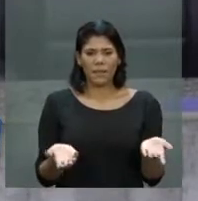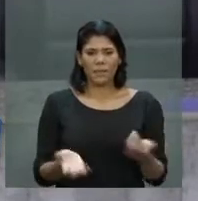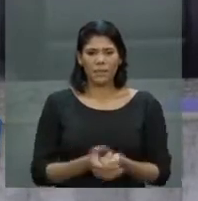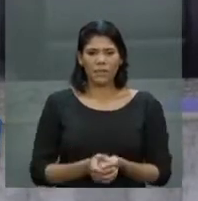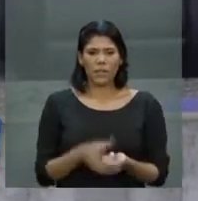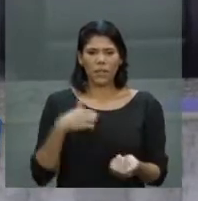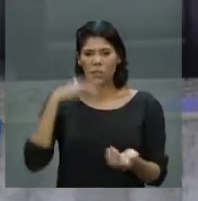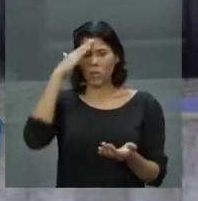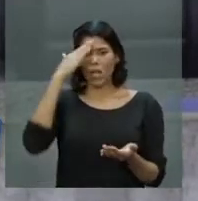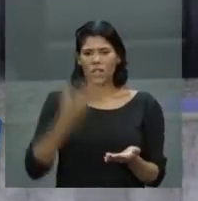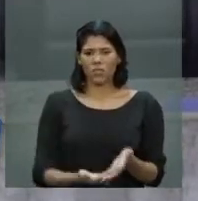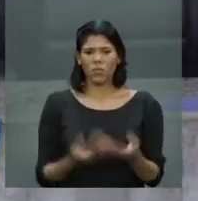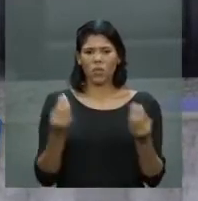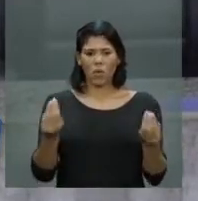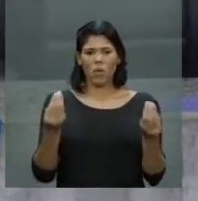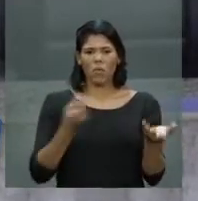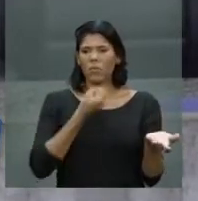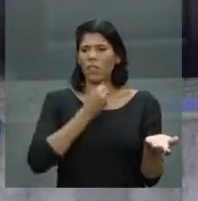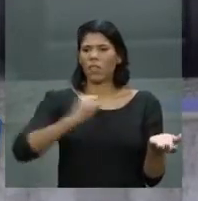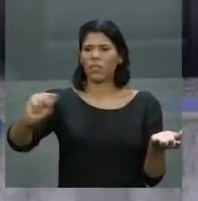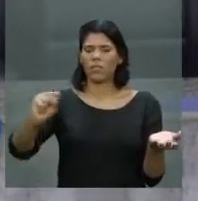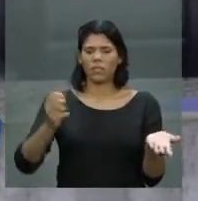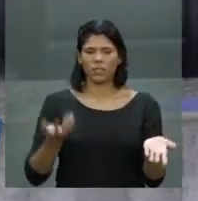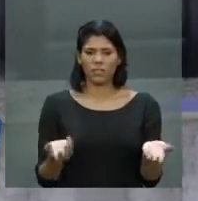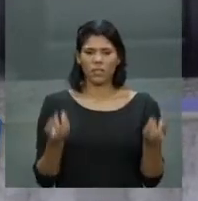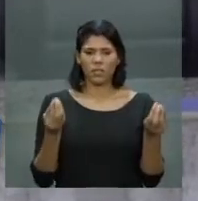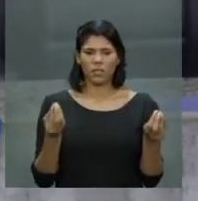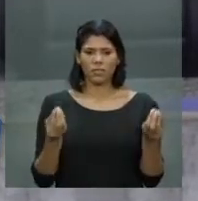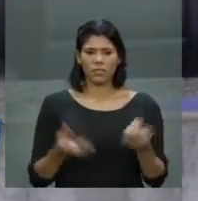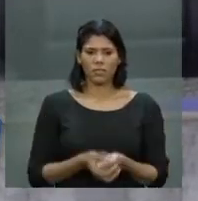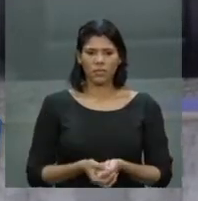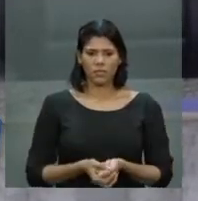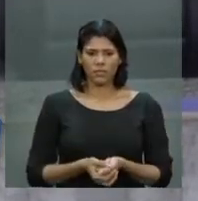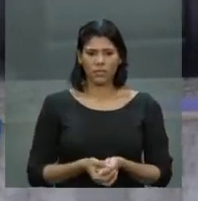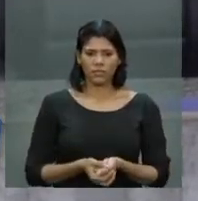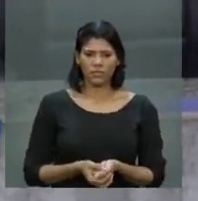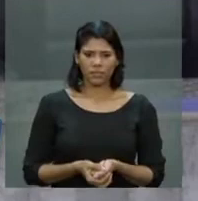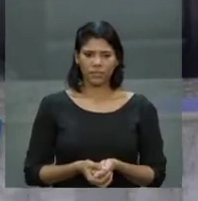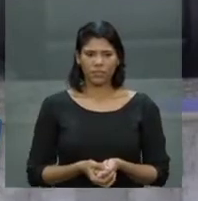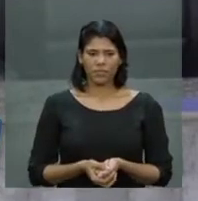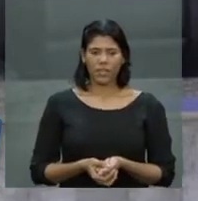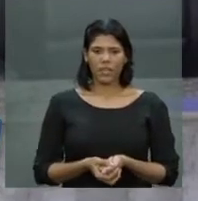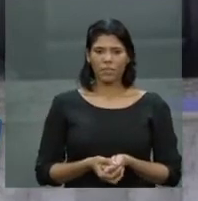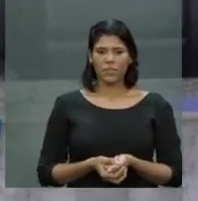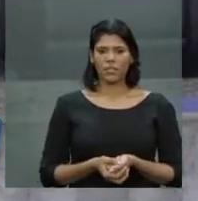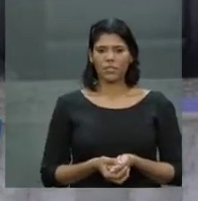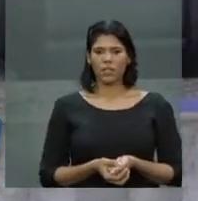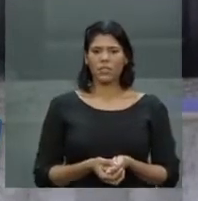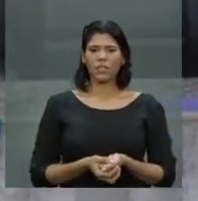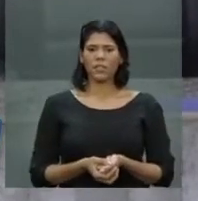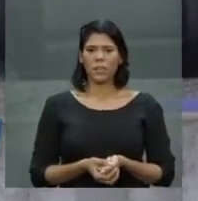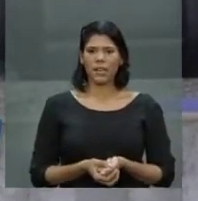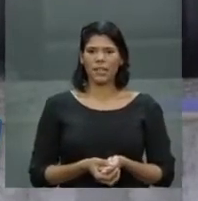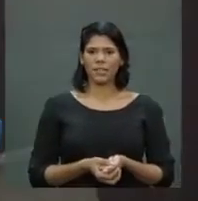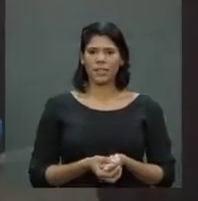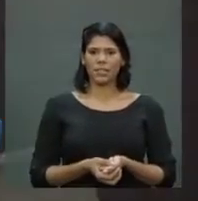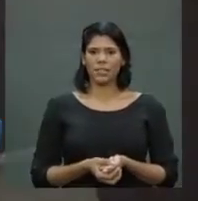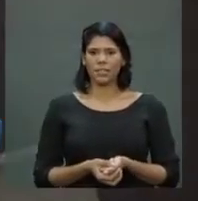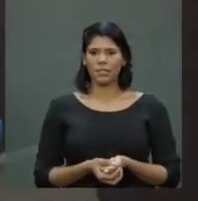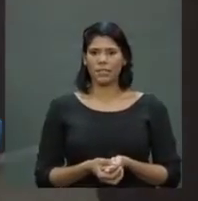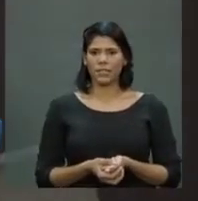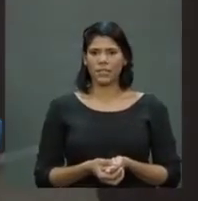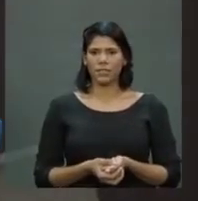Eu não acredito como é que se pode defender uma situação dessa. Obrigado. Insana. Obrigado, deputado Tony Brito. Na sequência,